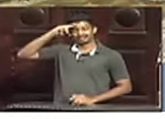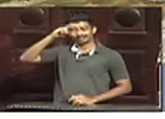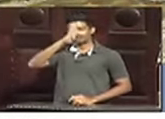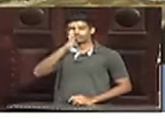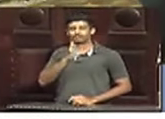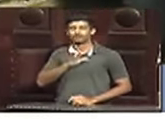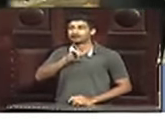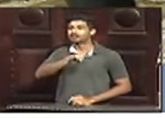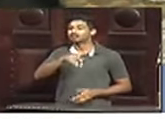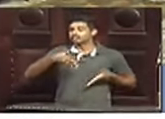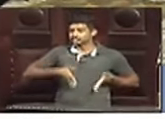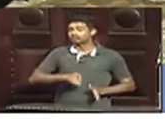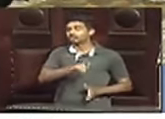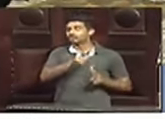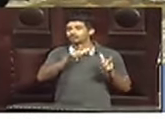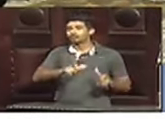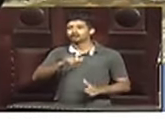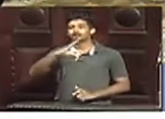o Duque de Caxias.